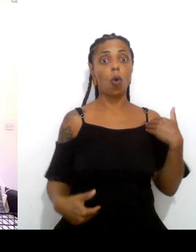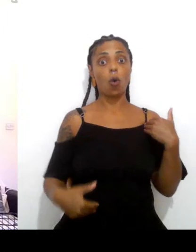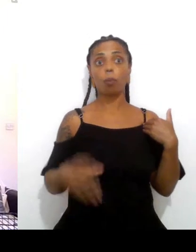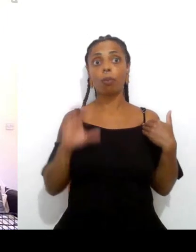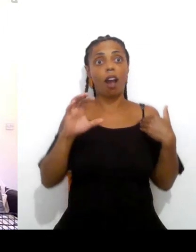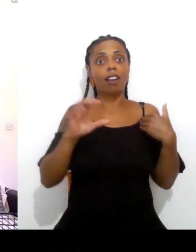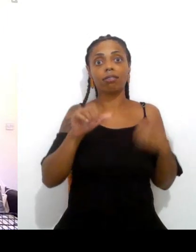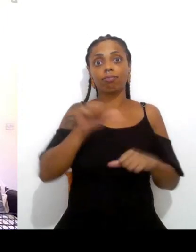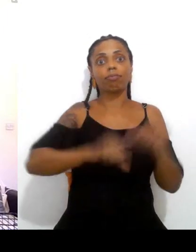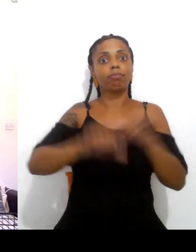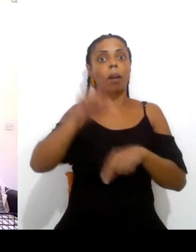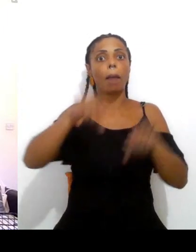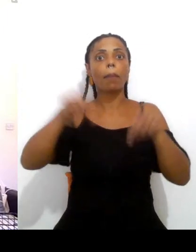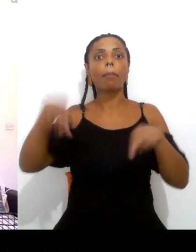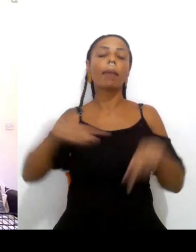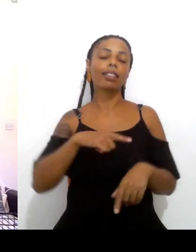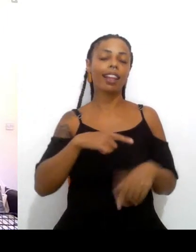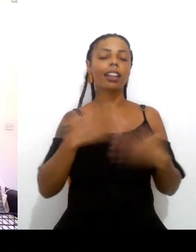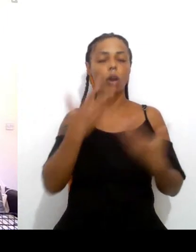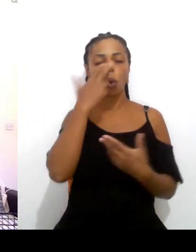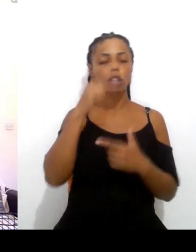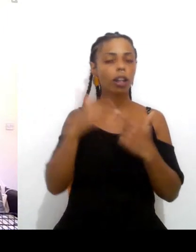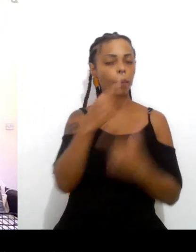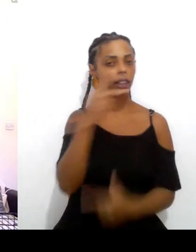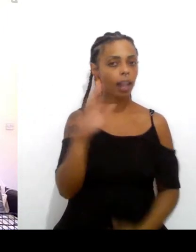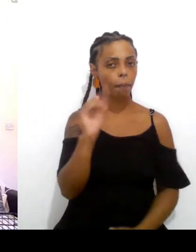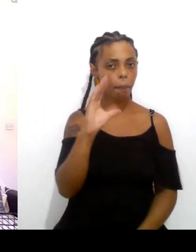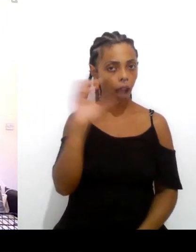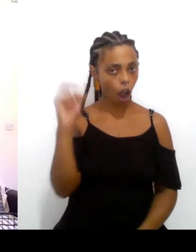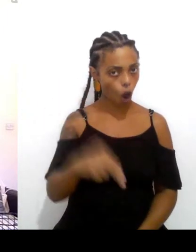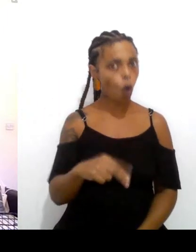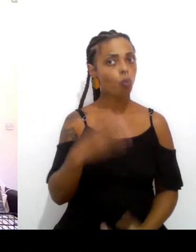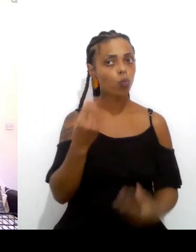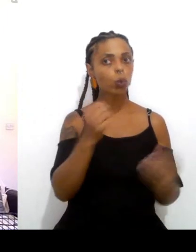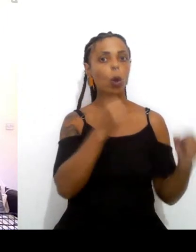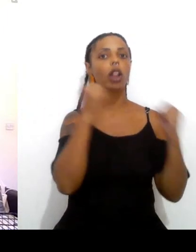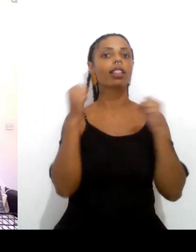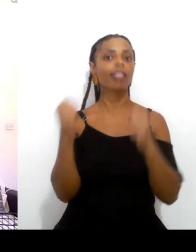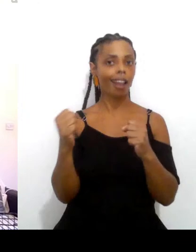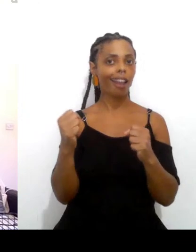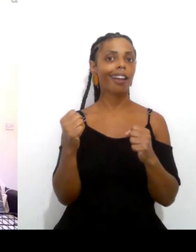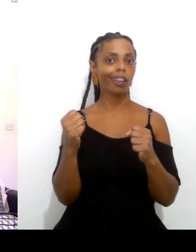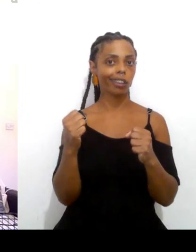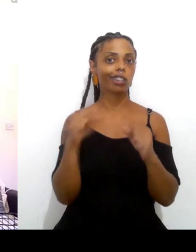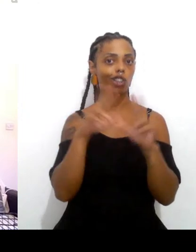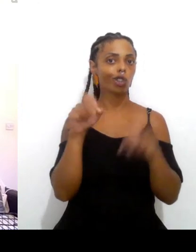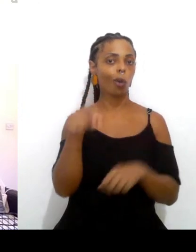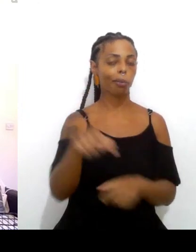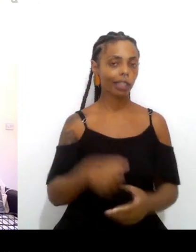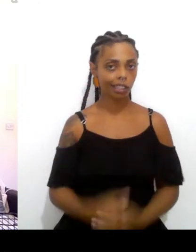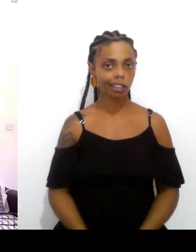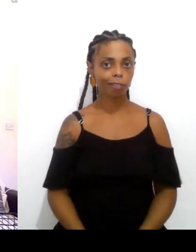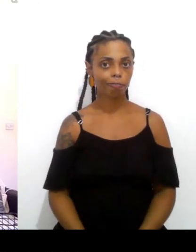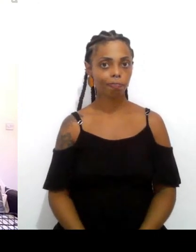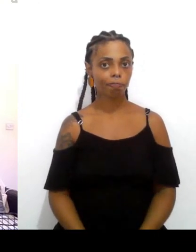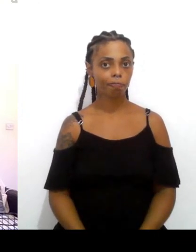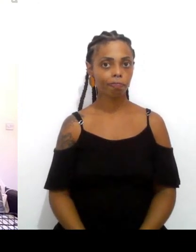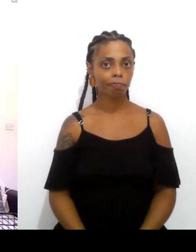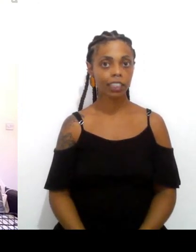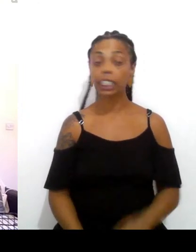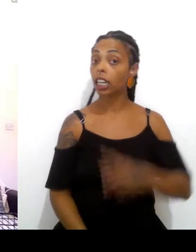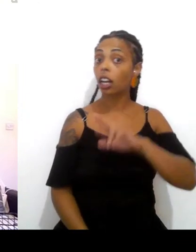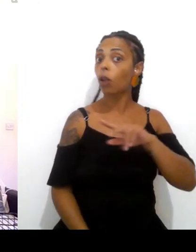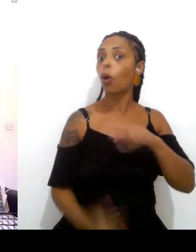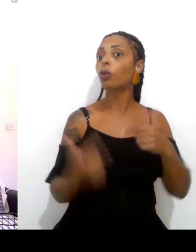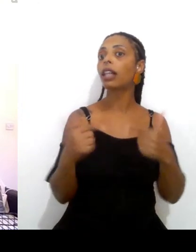eu acho que o trabalho de bacon nesse sentido é muito potente não é um trabalho a